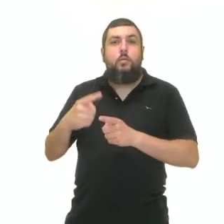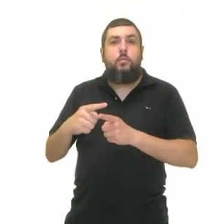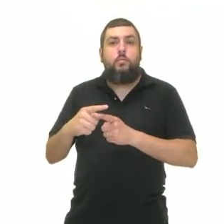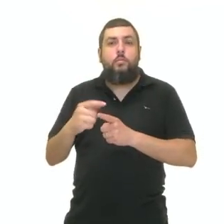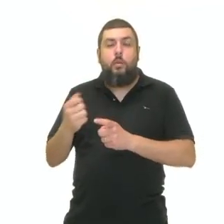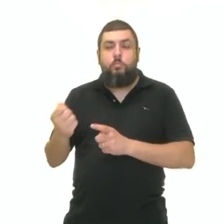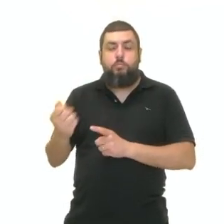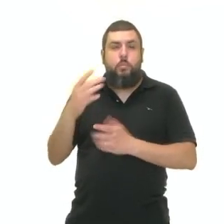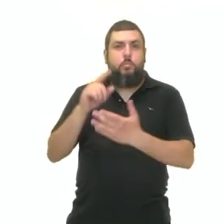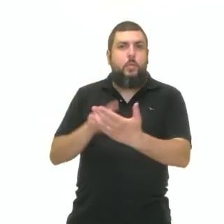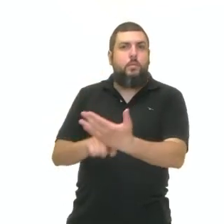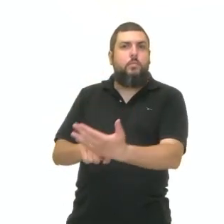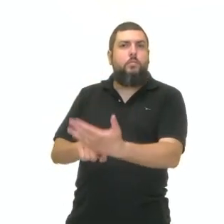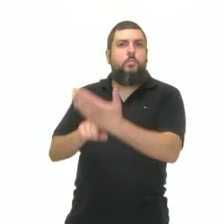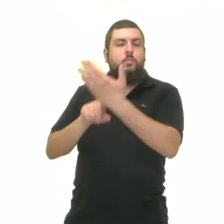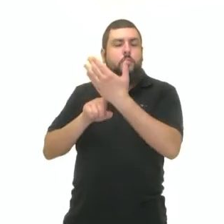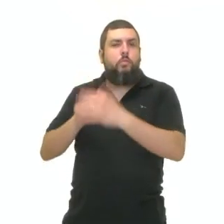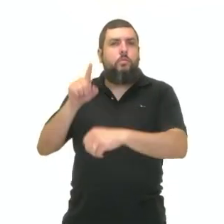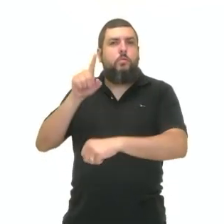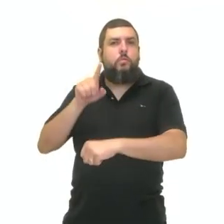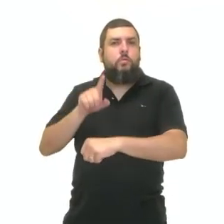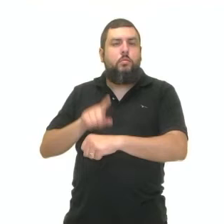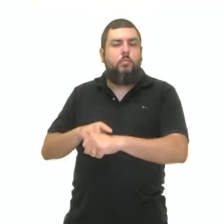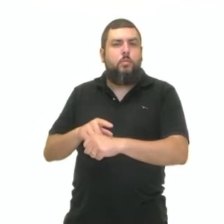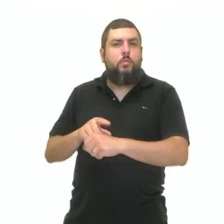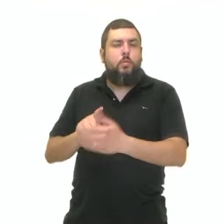de propagandas que aparecem em seu dispositivo.